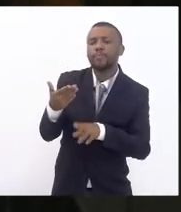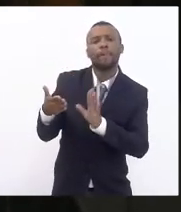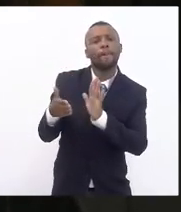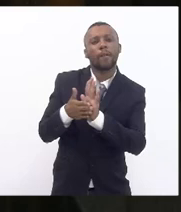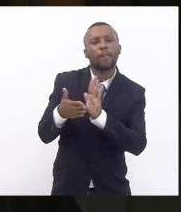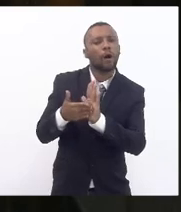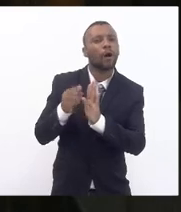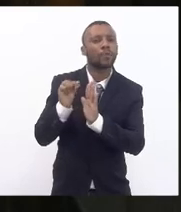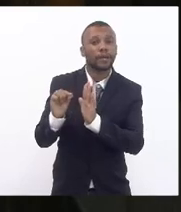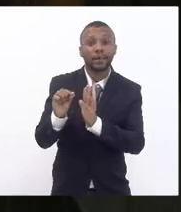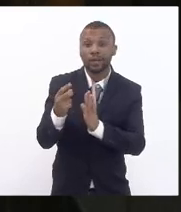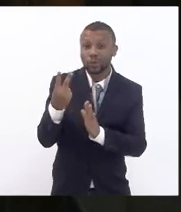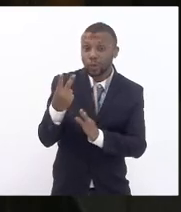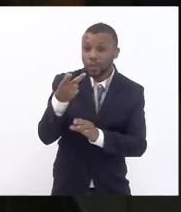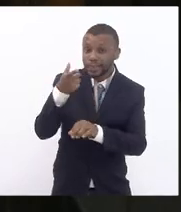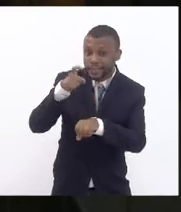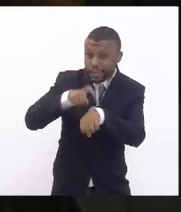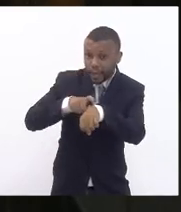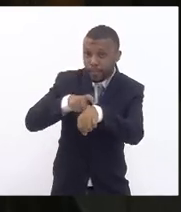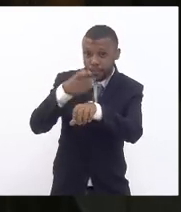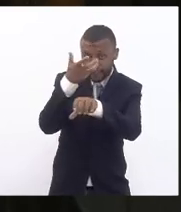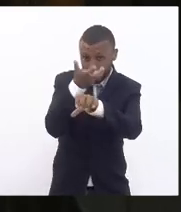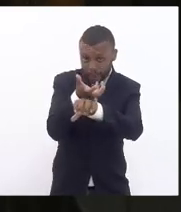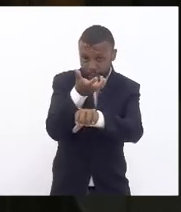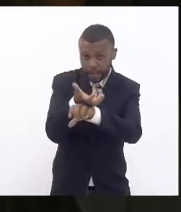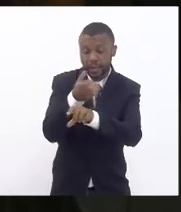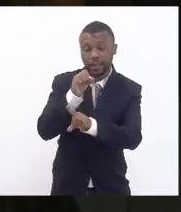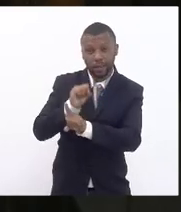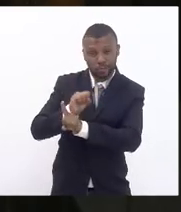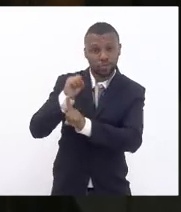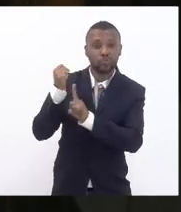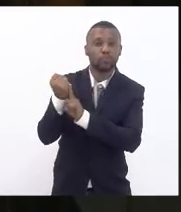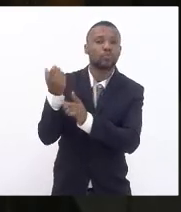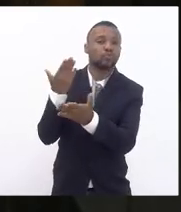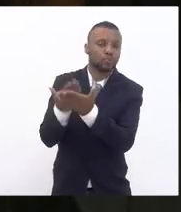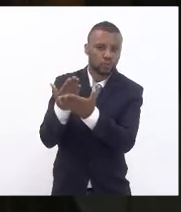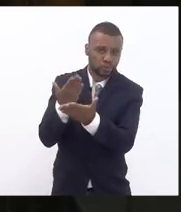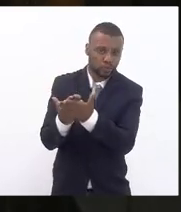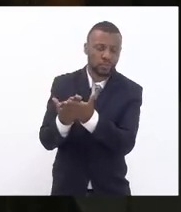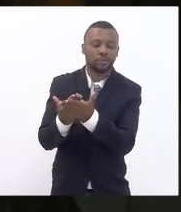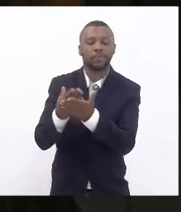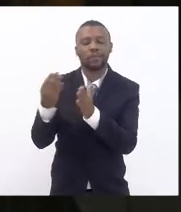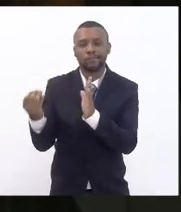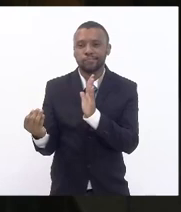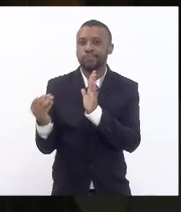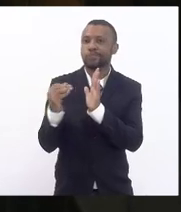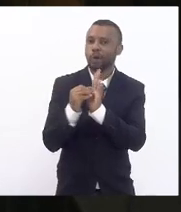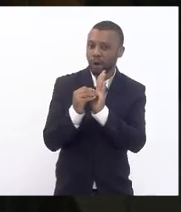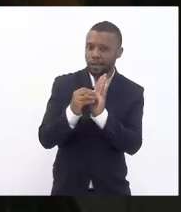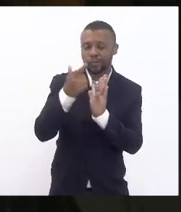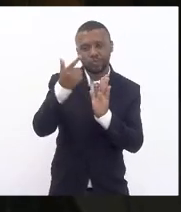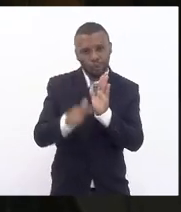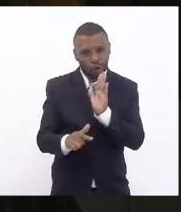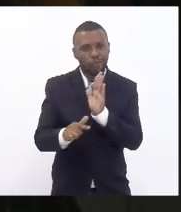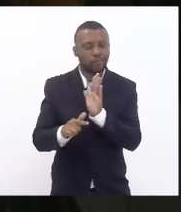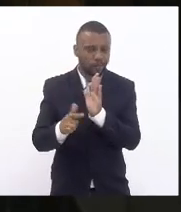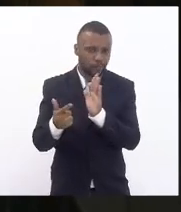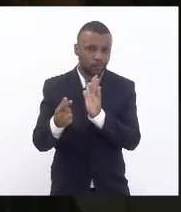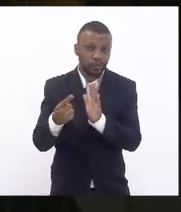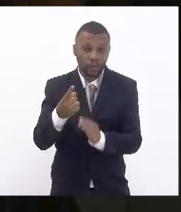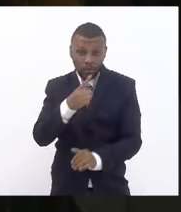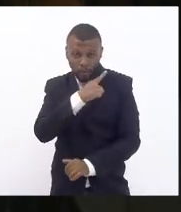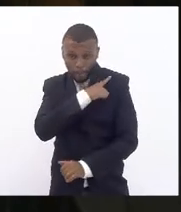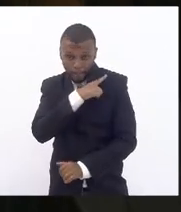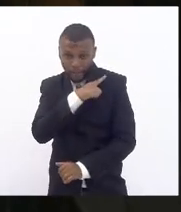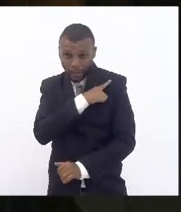os dois tempos de sociologia que já foram retirados do primeiro ano sejam recolocados, que a gente passe o primeiro ano com o